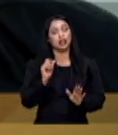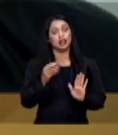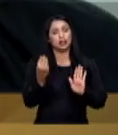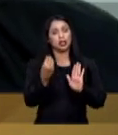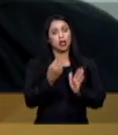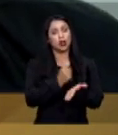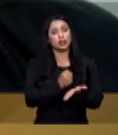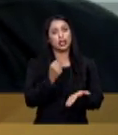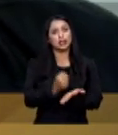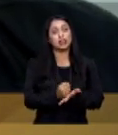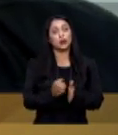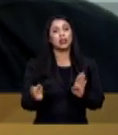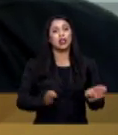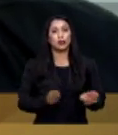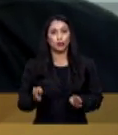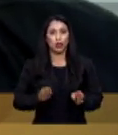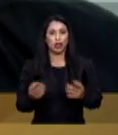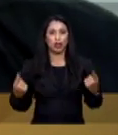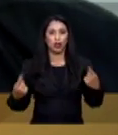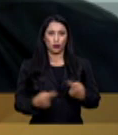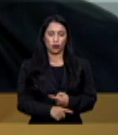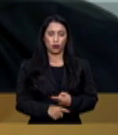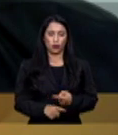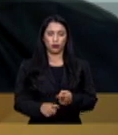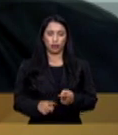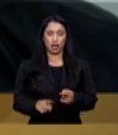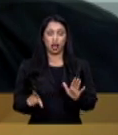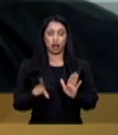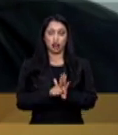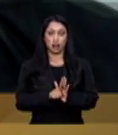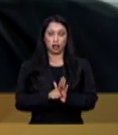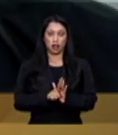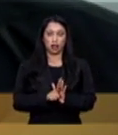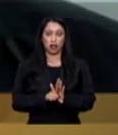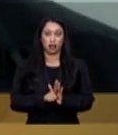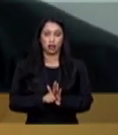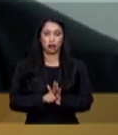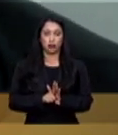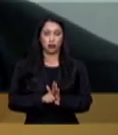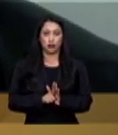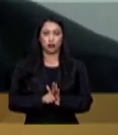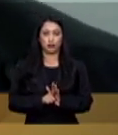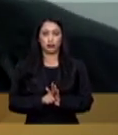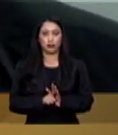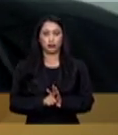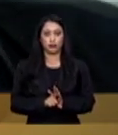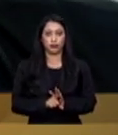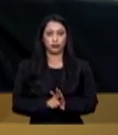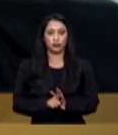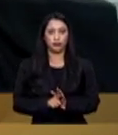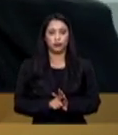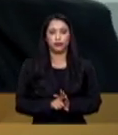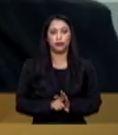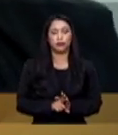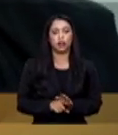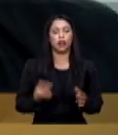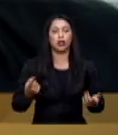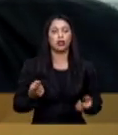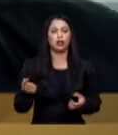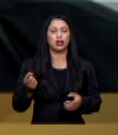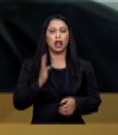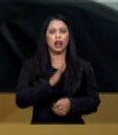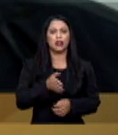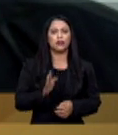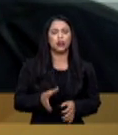de contratações temporárias naquilo que contraria as disposições desta lei complementar. A mera cláusula de estilo legislativo que evoca a revogação de tudo